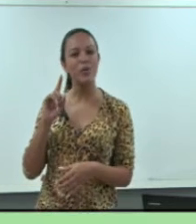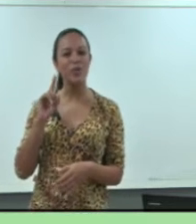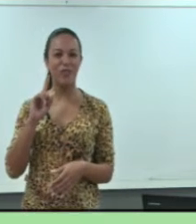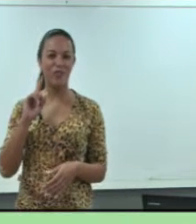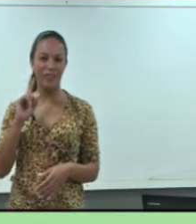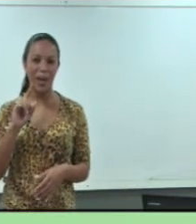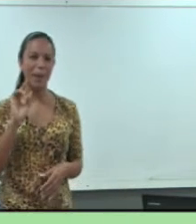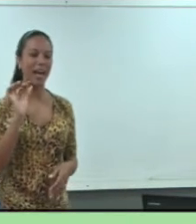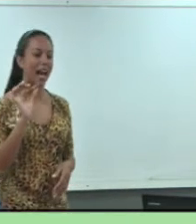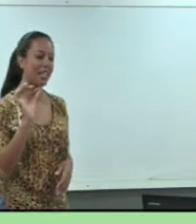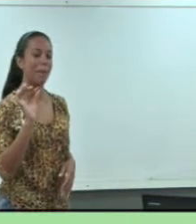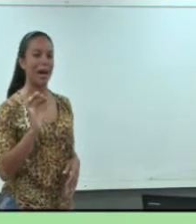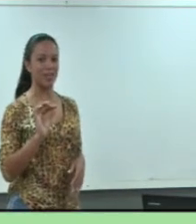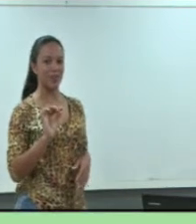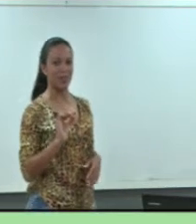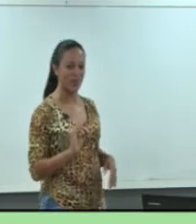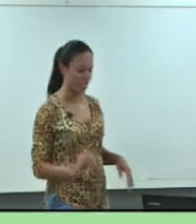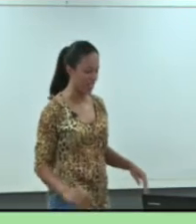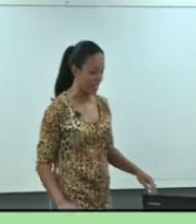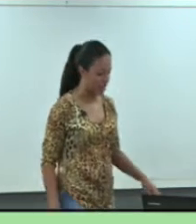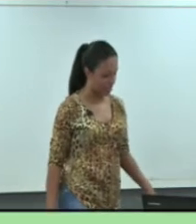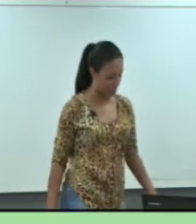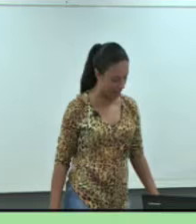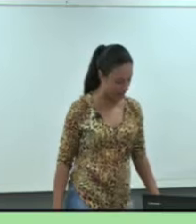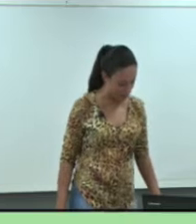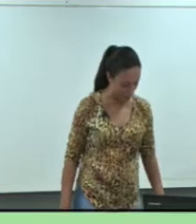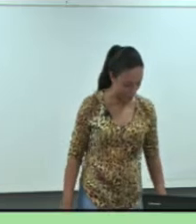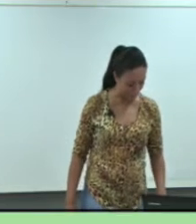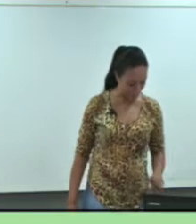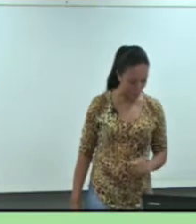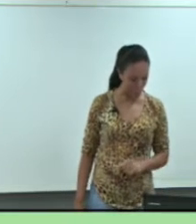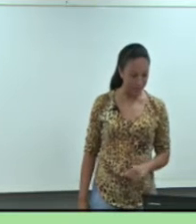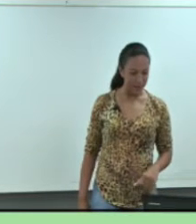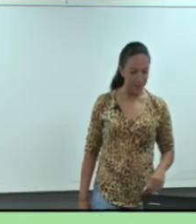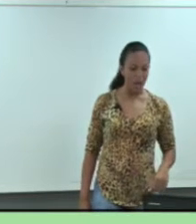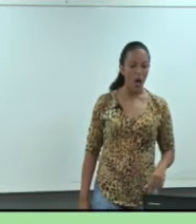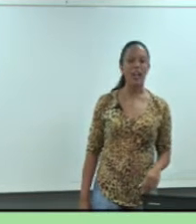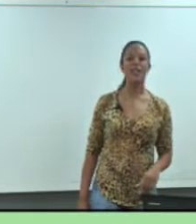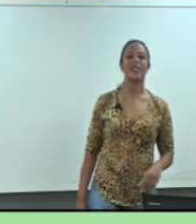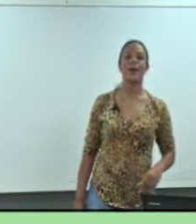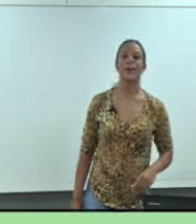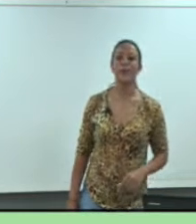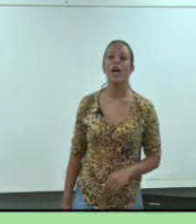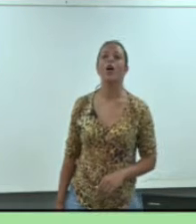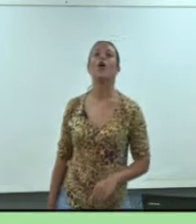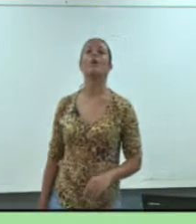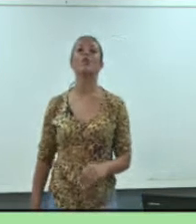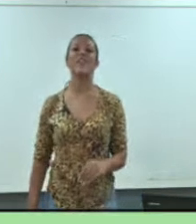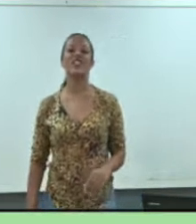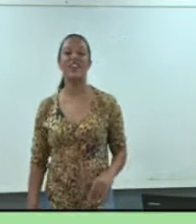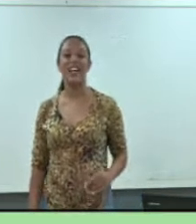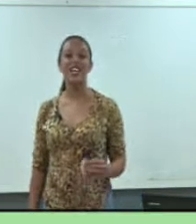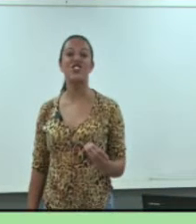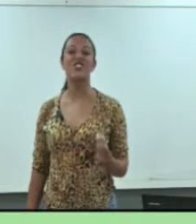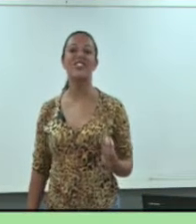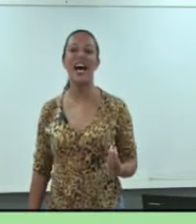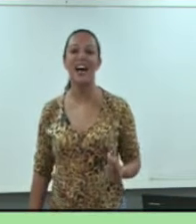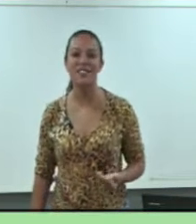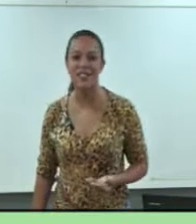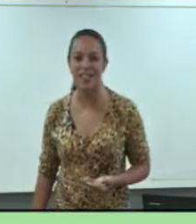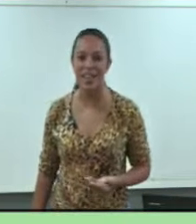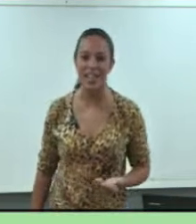então vamos ver cada passo dos vegetais está certo Olha só como os